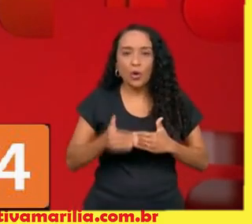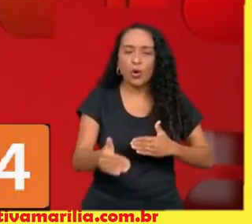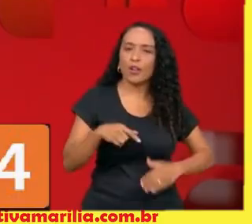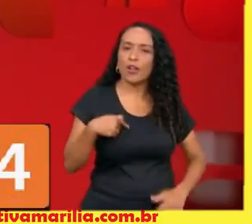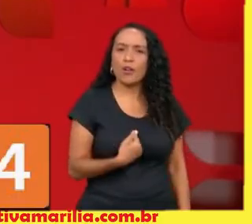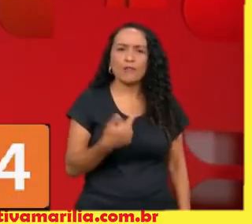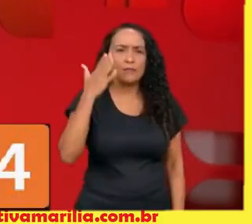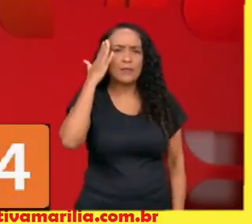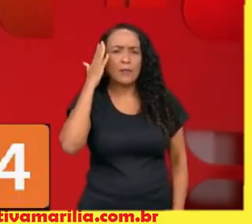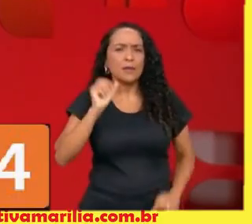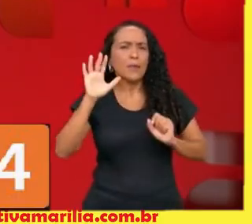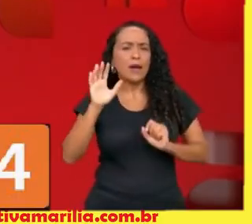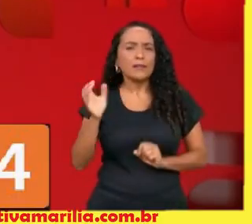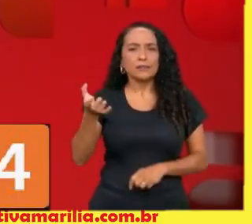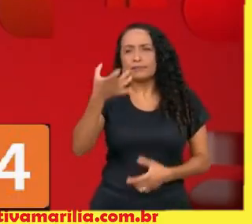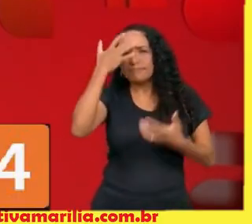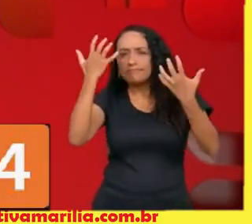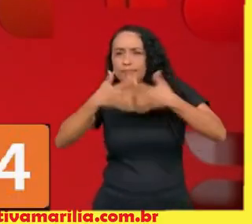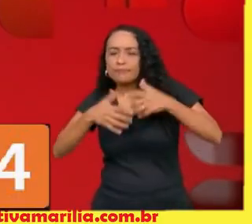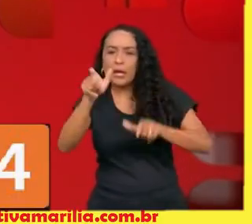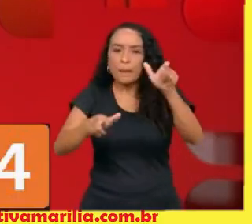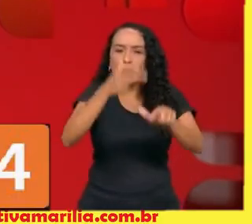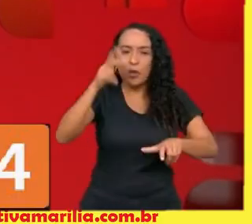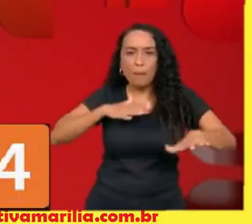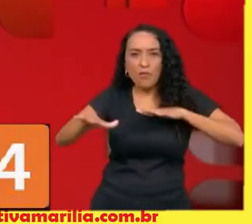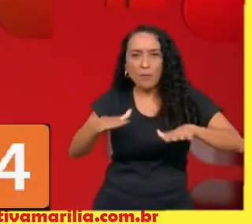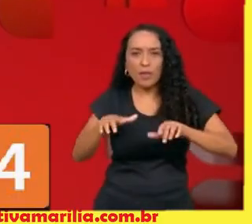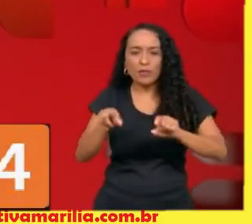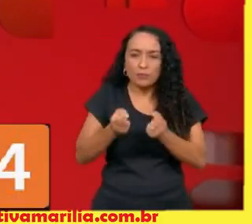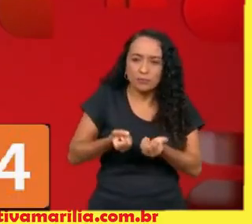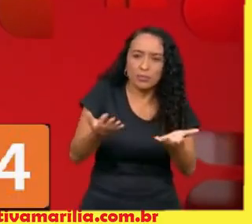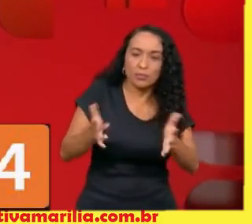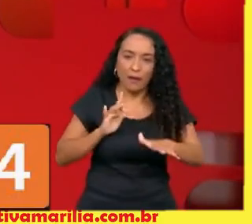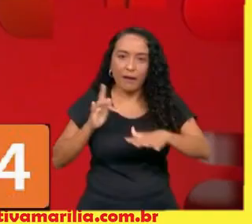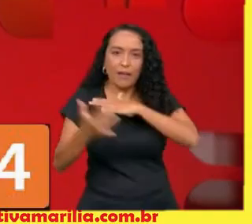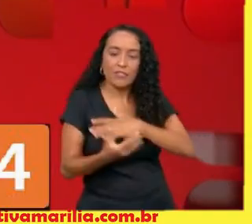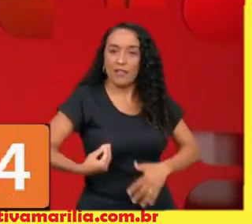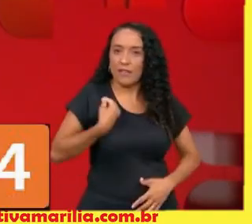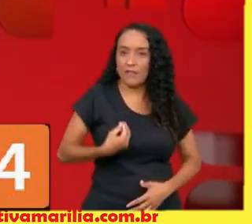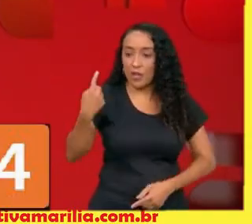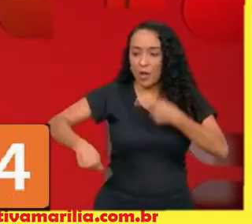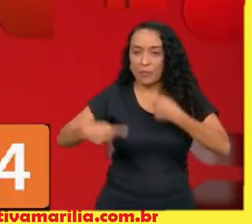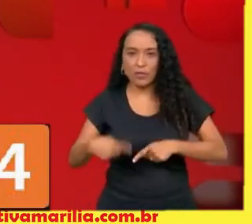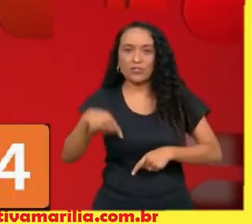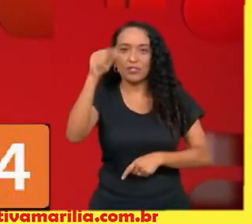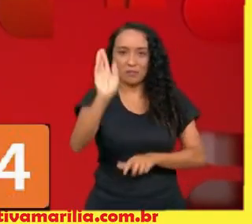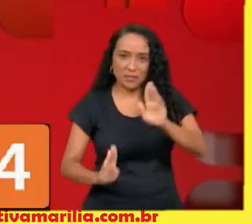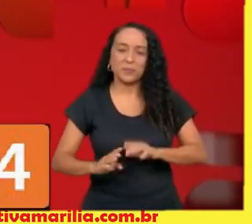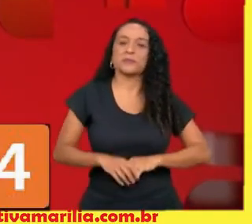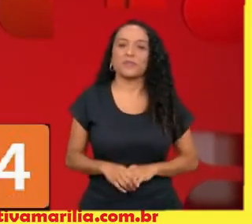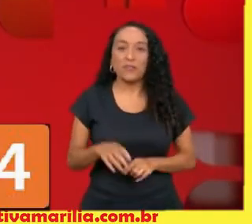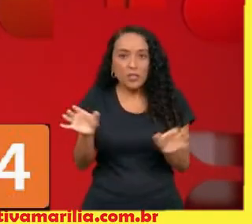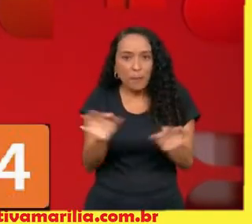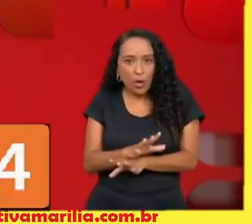gente vai explorar um pouco mais da mente das figuras que movimentam e alimentam as redes, a vida e a política dos brasileiros. Estão